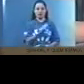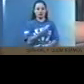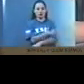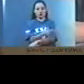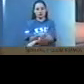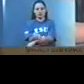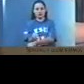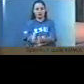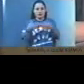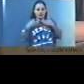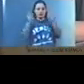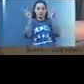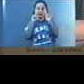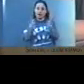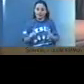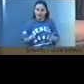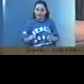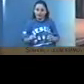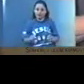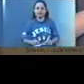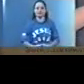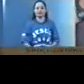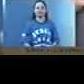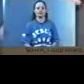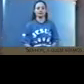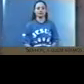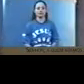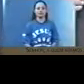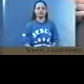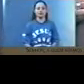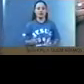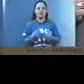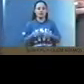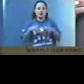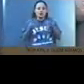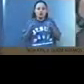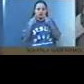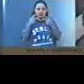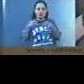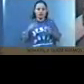Ave Maria, cheia. O que é que significa a palavra ave?